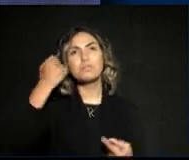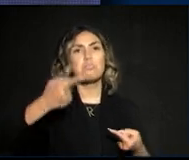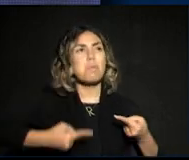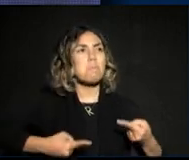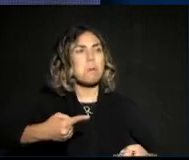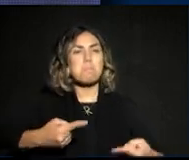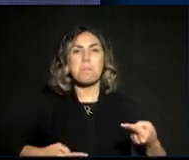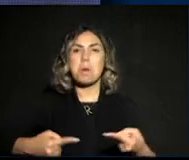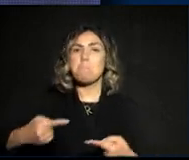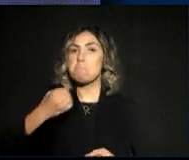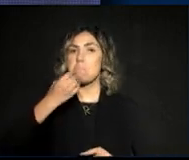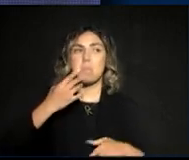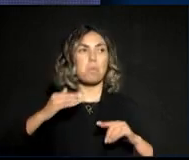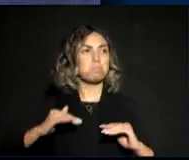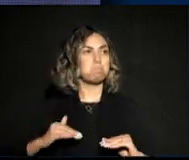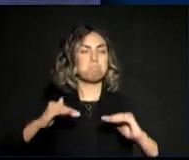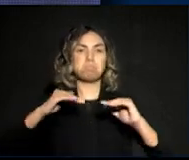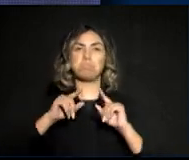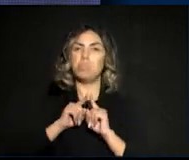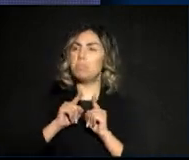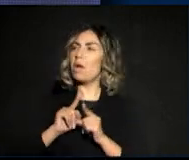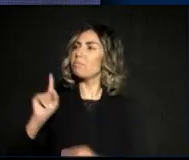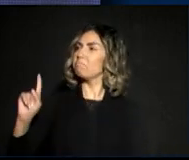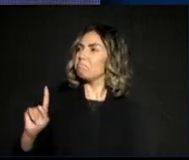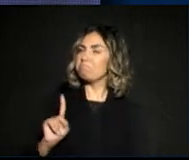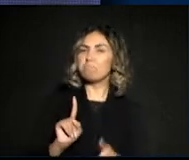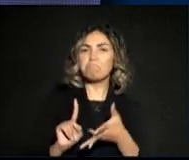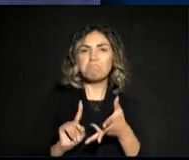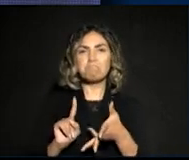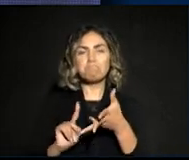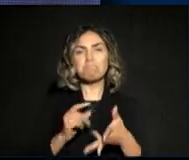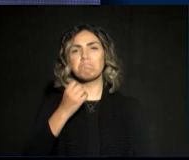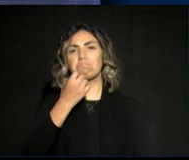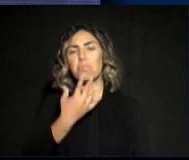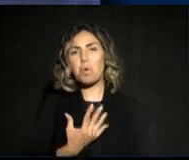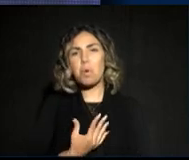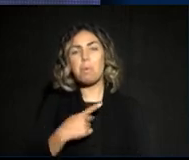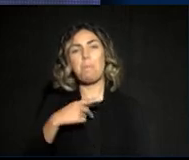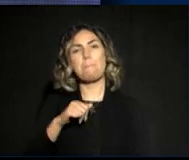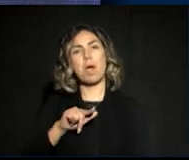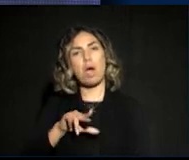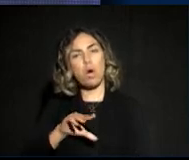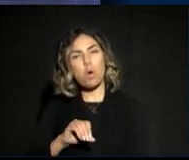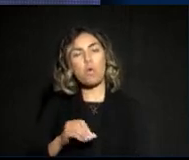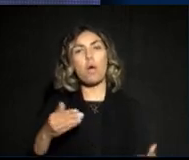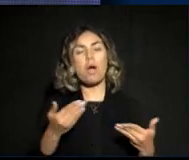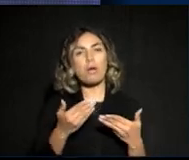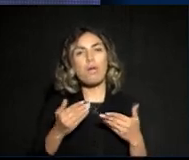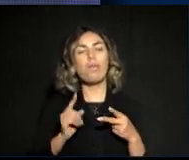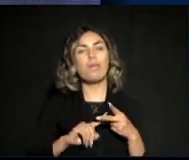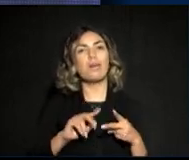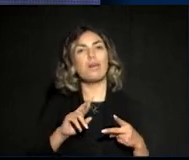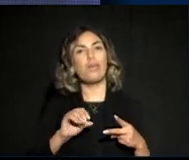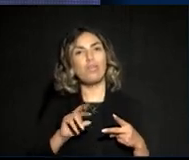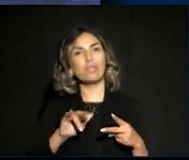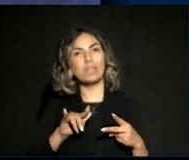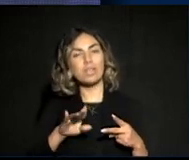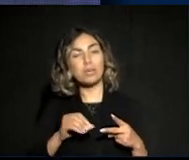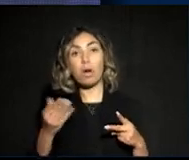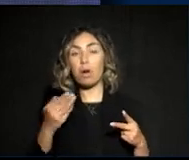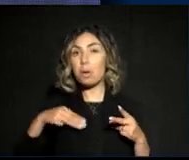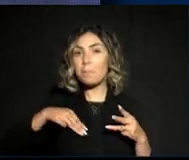altíssimo nível que eu na sequência é muito boa com um Paulo Guedes Rodrigo Garcia agora com nossos queridos Ministro Tarcísio